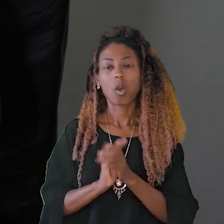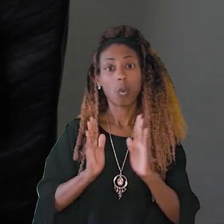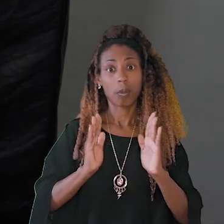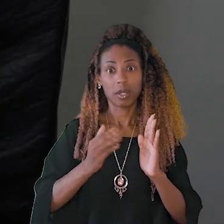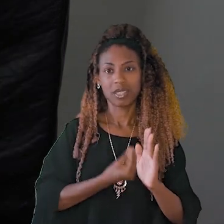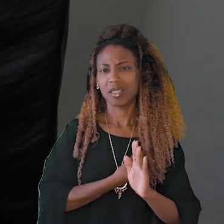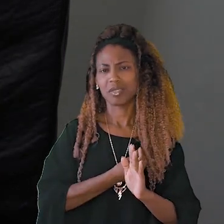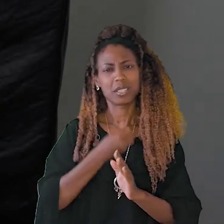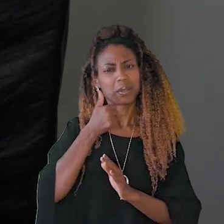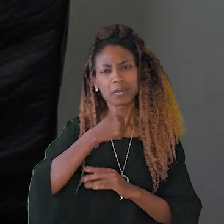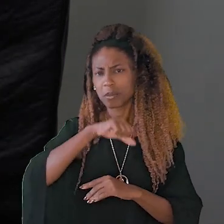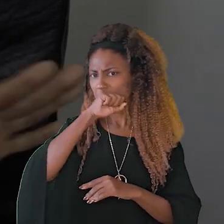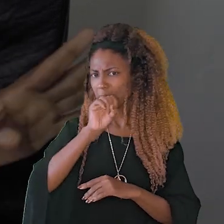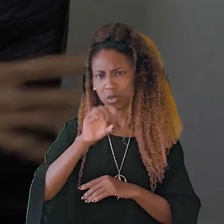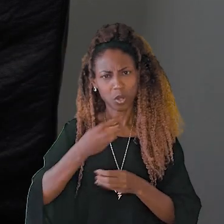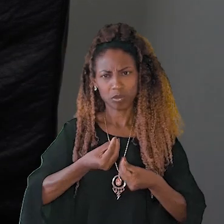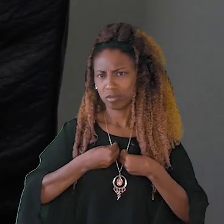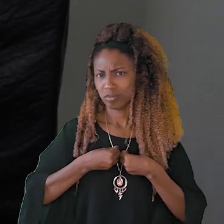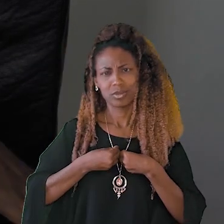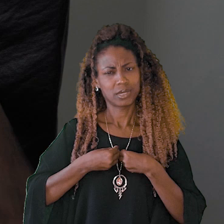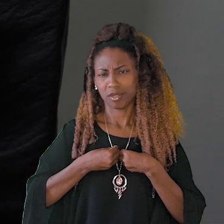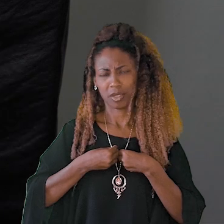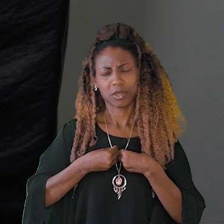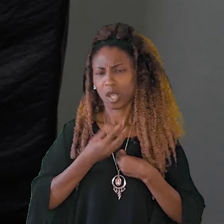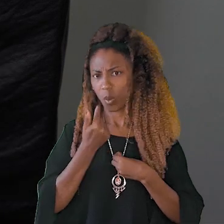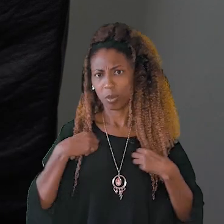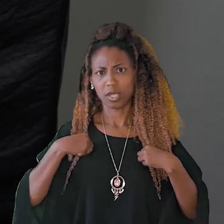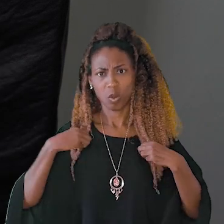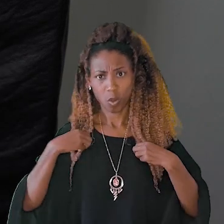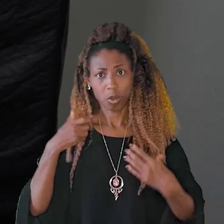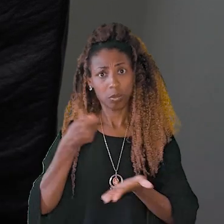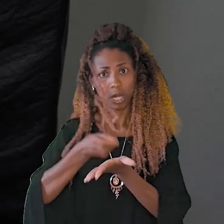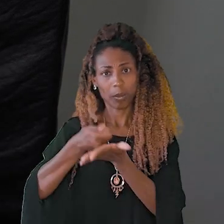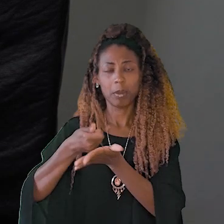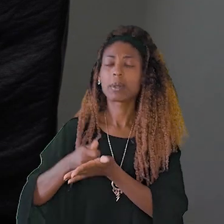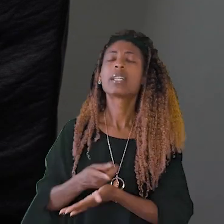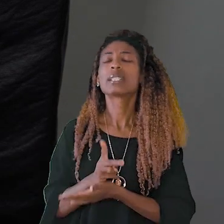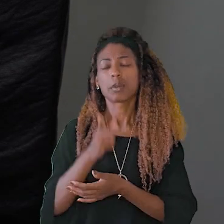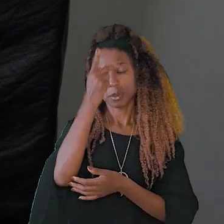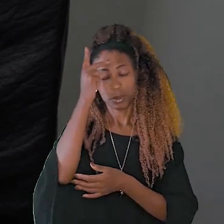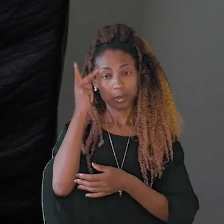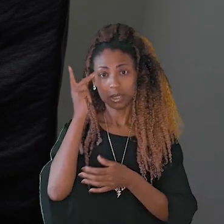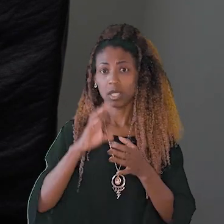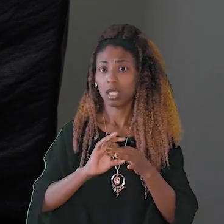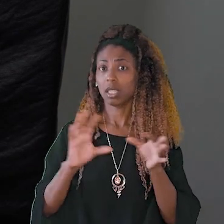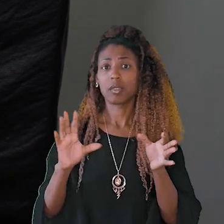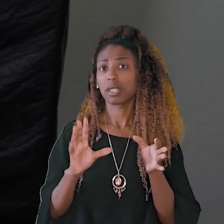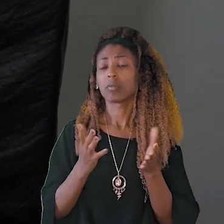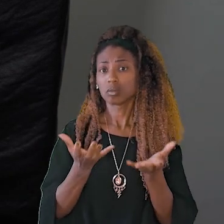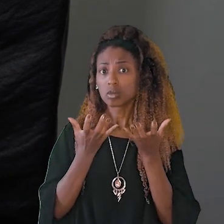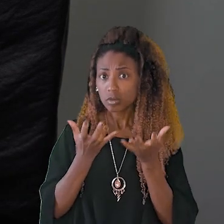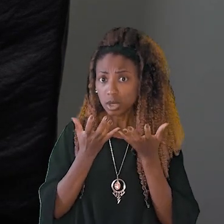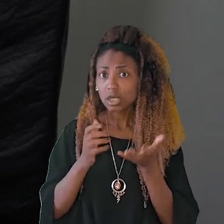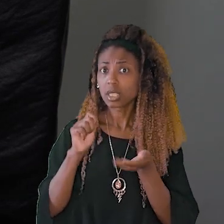minha vida, assim, que manhã só me dava minha comida, porque minha roupa, minhas coisas eu comprava com o dinheiro que eu tinha. Então eu sempre fui uma pessoa muito independente, sempre